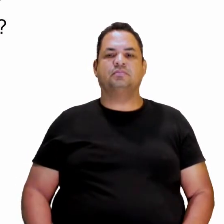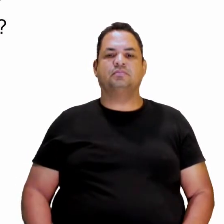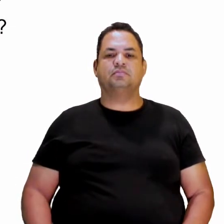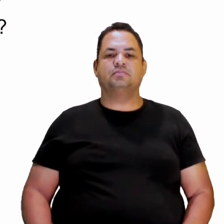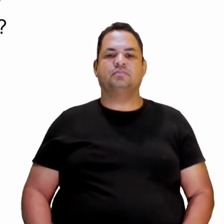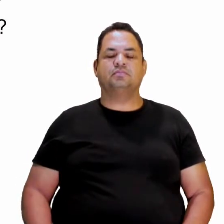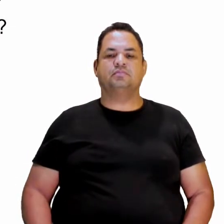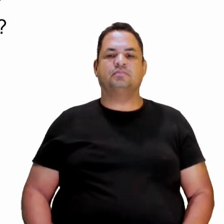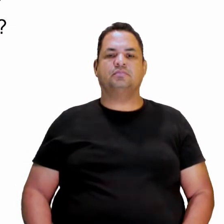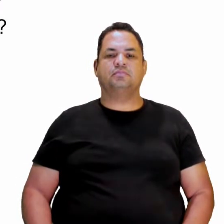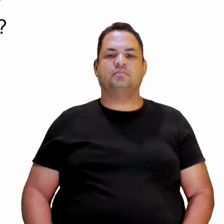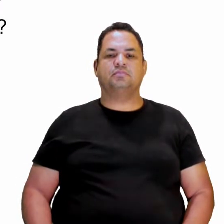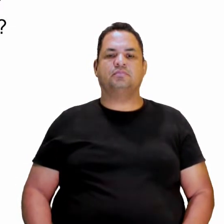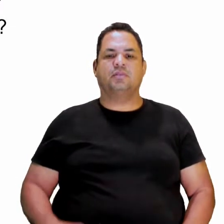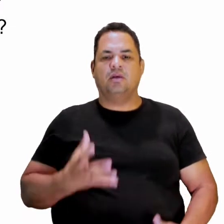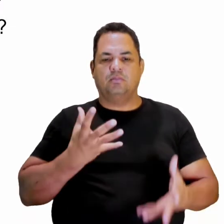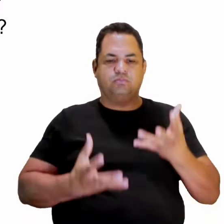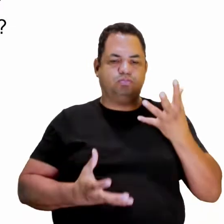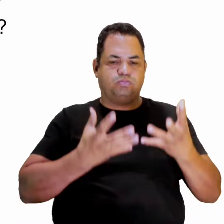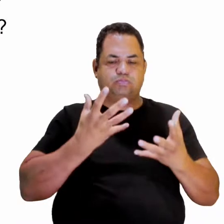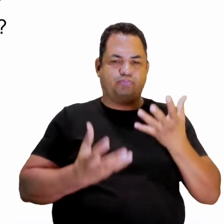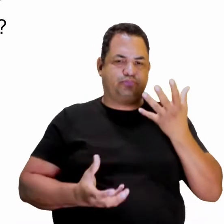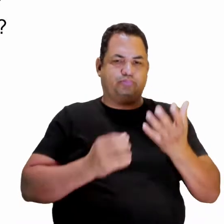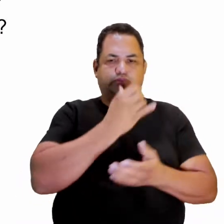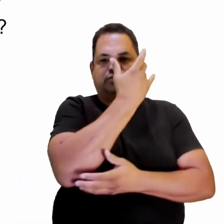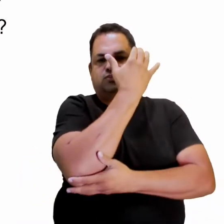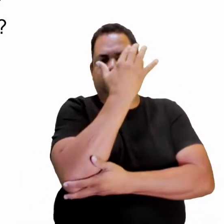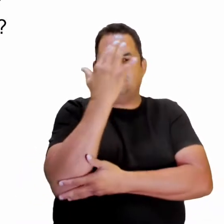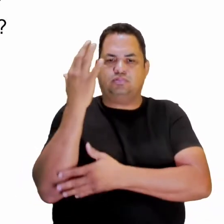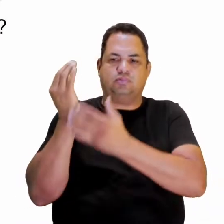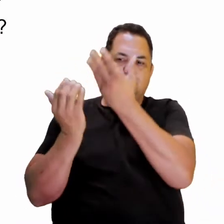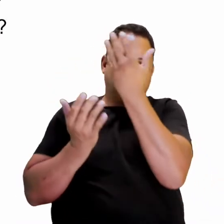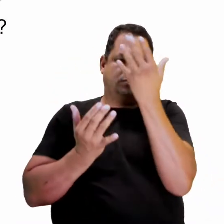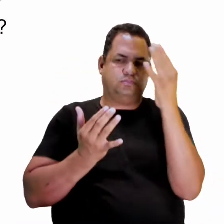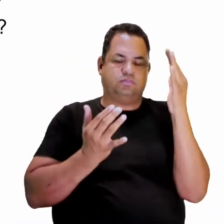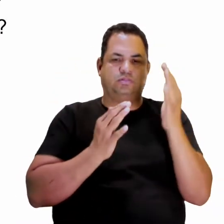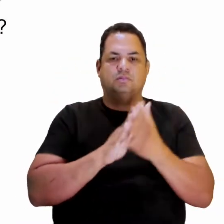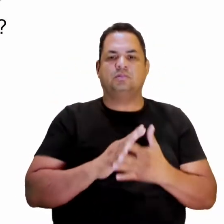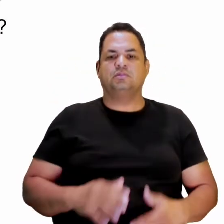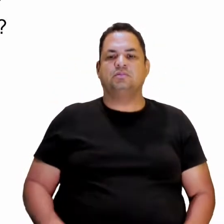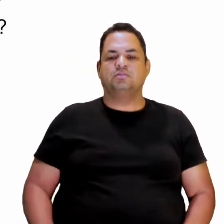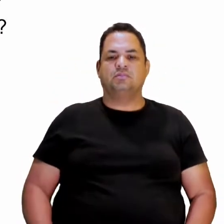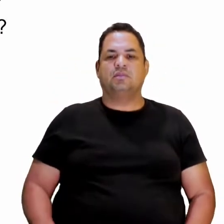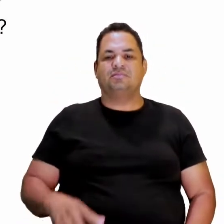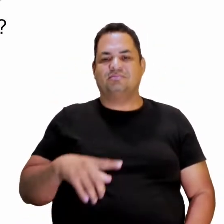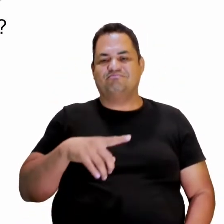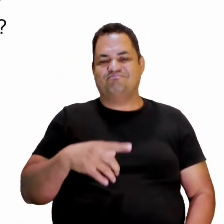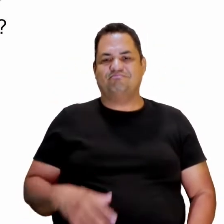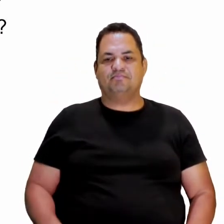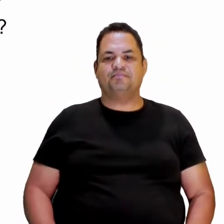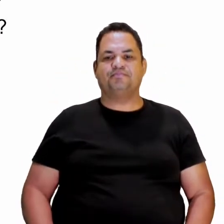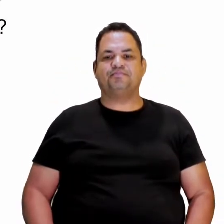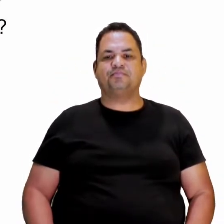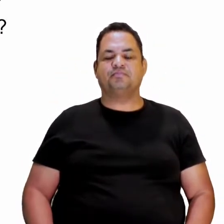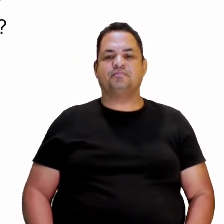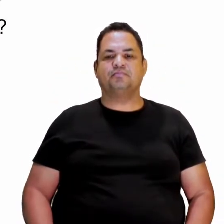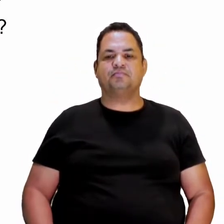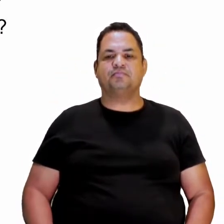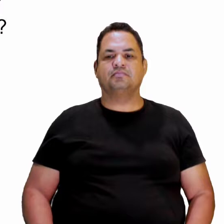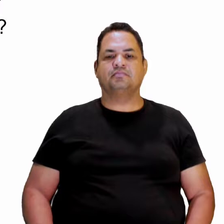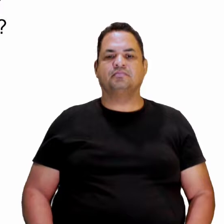rainforests, ou seja, e queimar florestas tropicais. Nossa, isso é terrível. We are